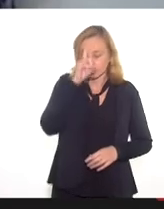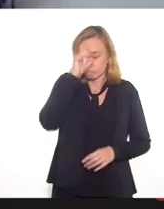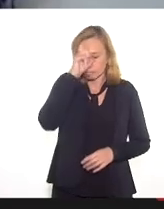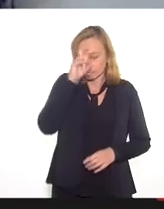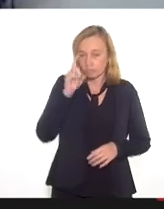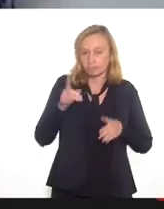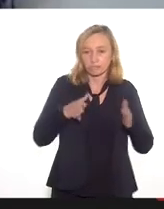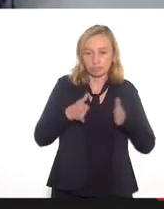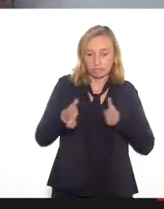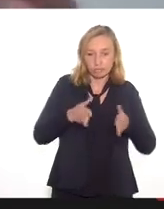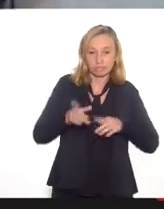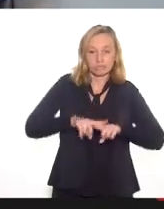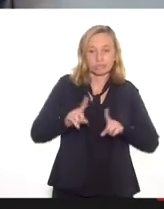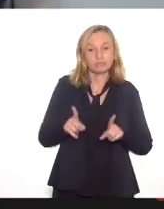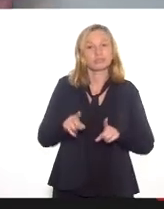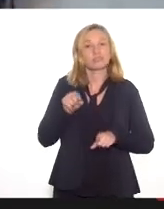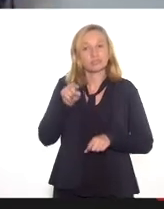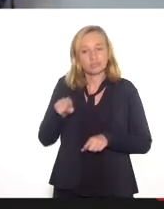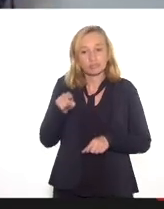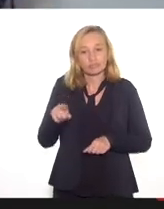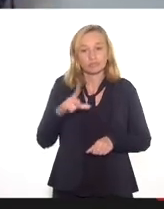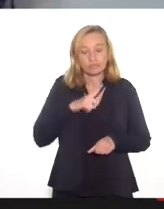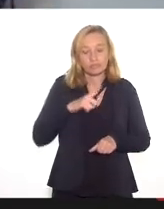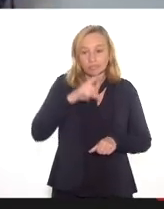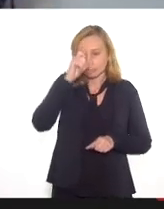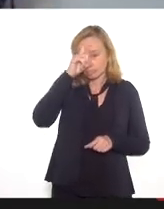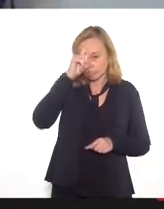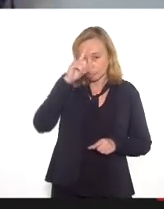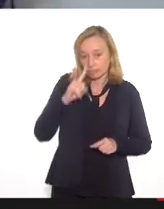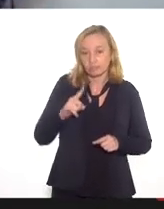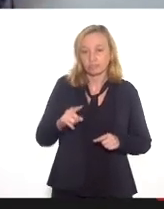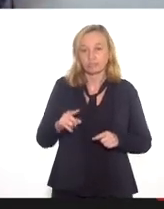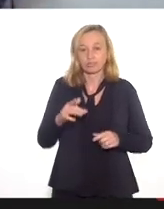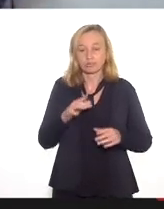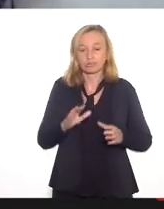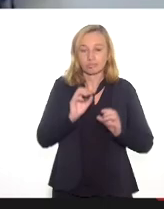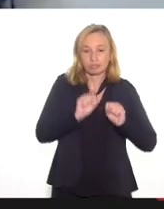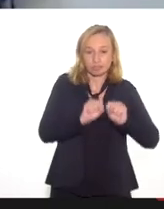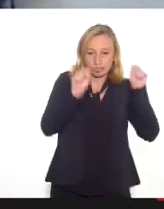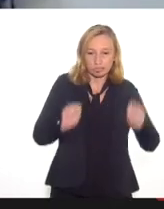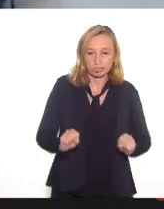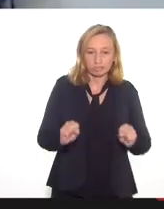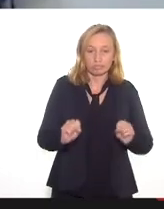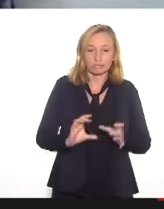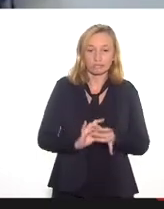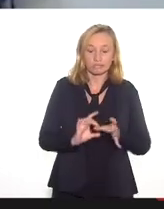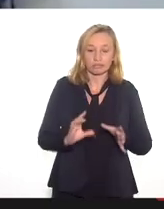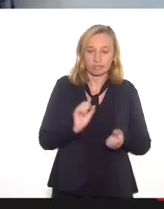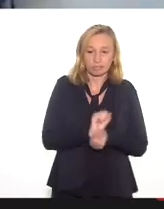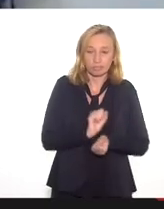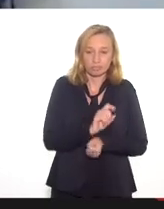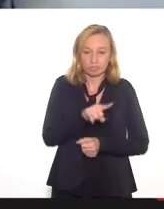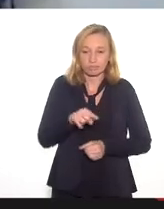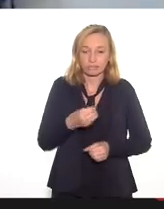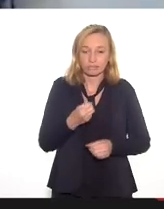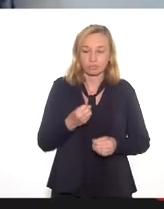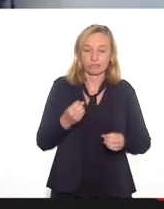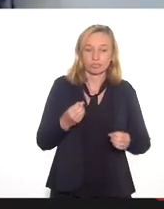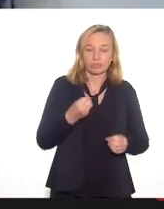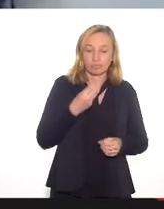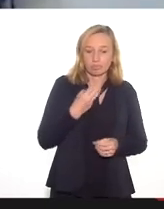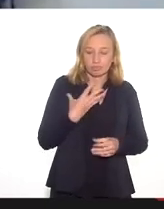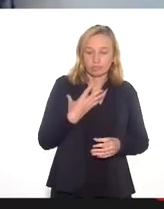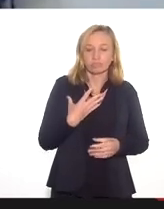determinado momento mas você ter o hospital público o sistema de saúde público à sua disposição constitui um bem público à sua